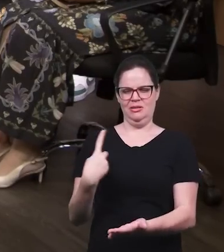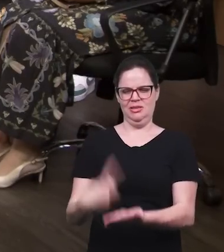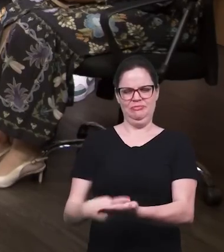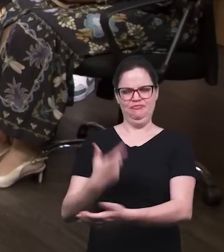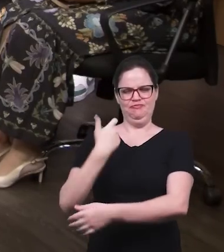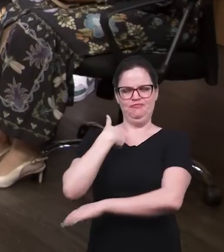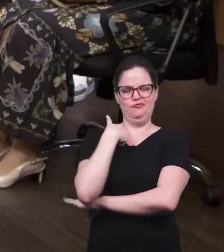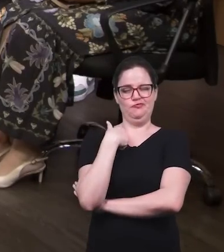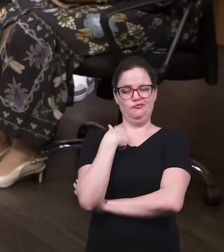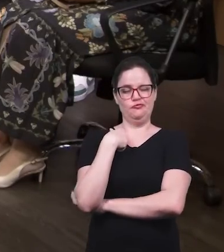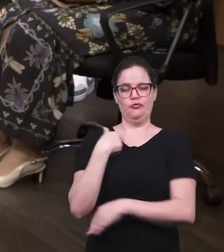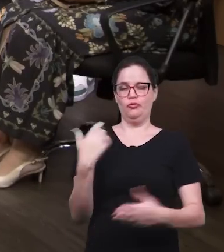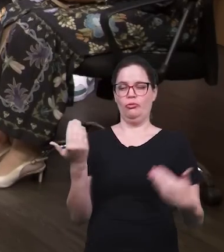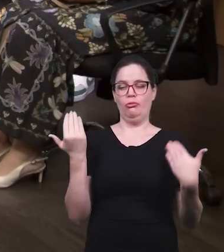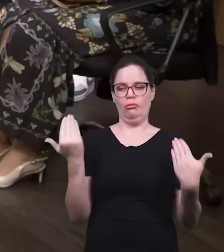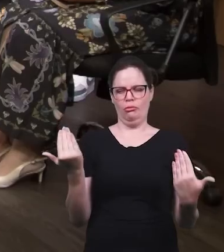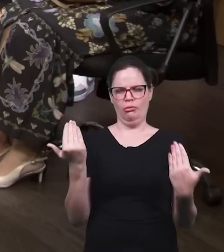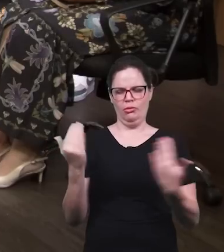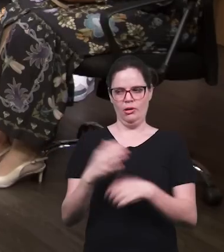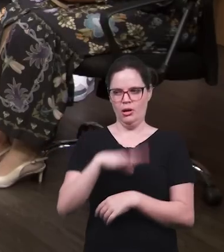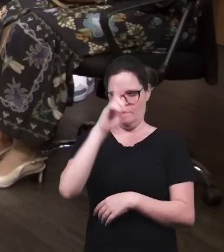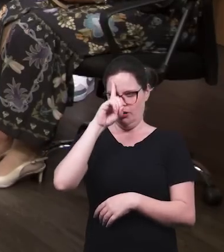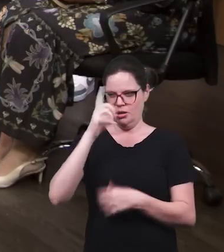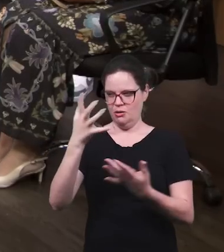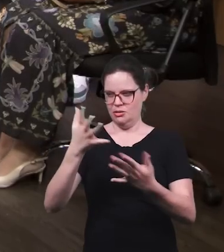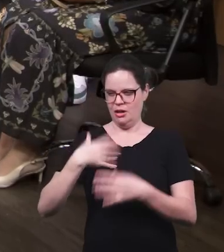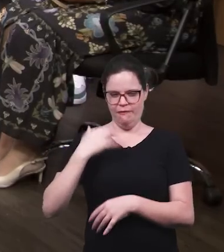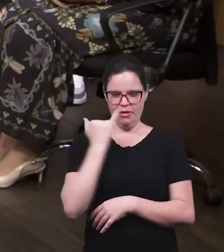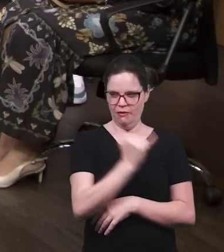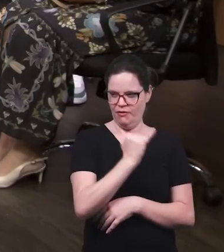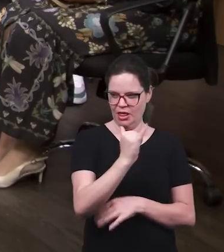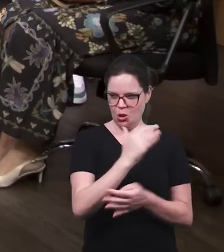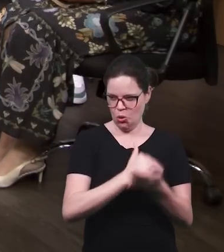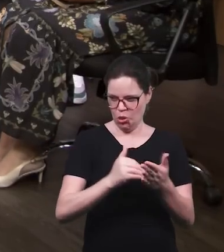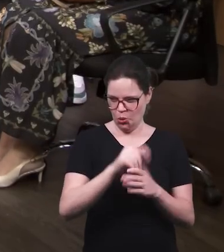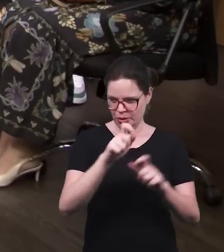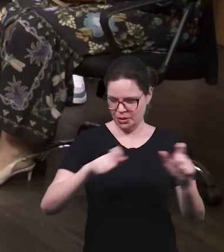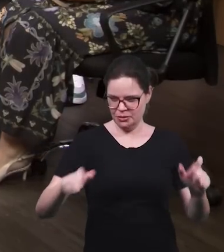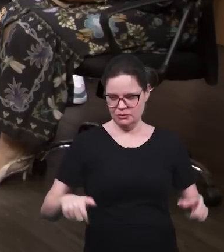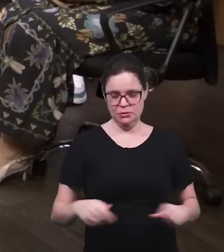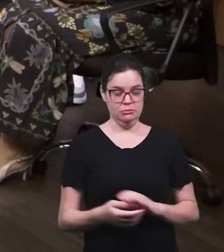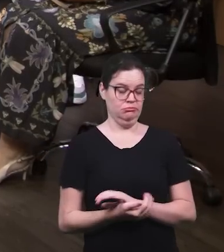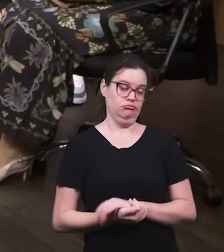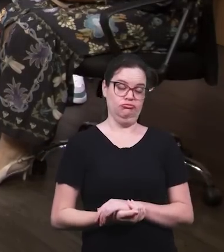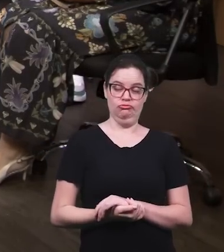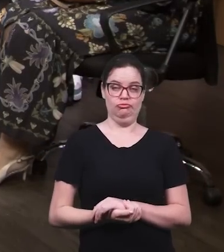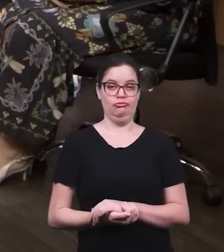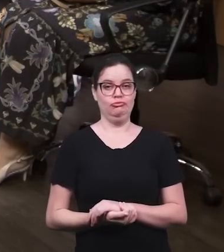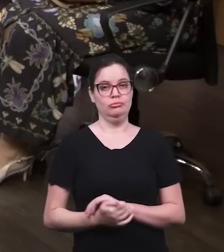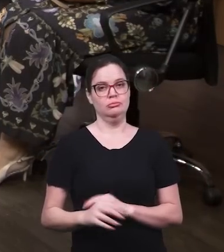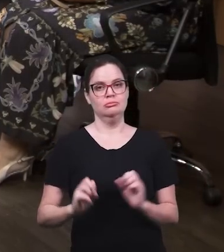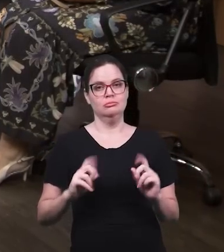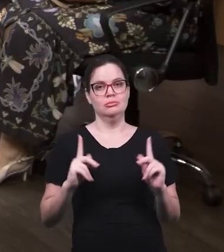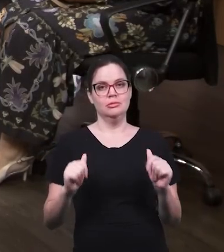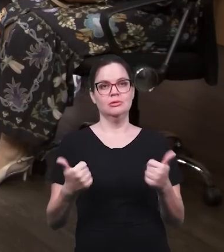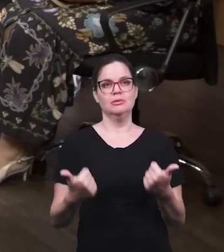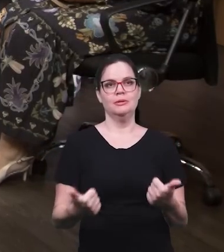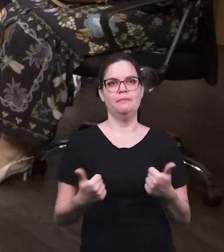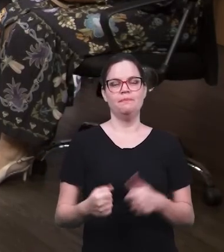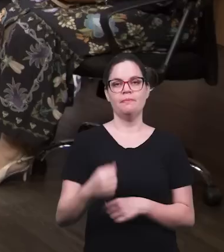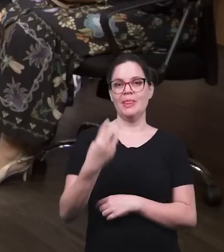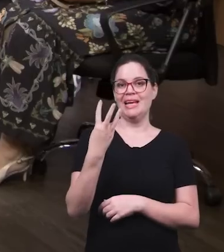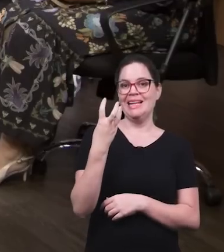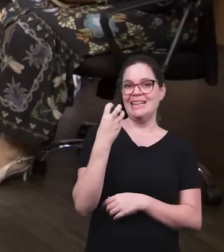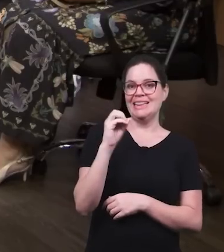todo mundo. Então, aí isso no coração, tá bom, então Deus quer falar com todo mundo. Tá bom, aí não acreditou. Nós oramos para uns